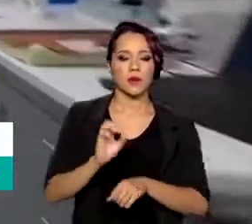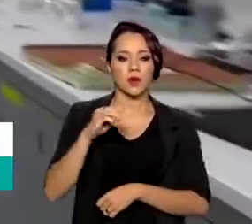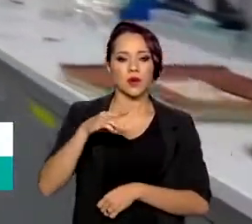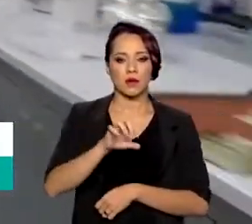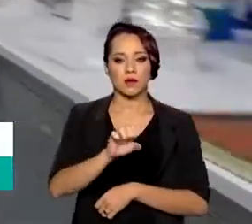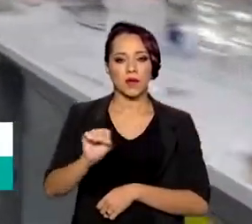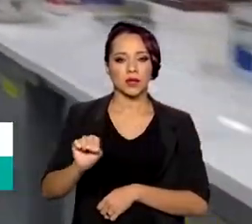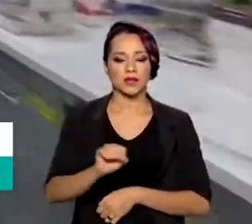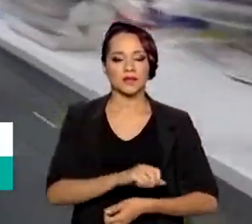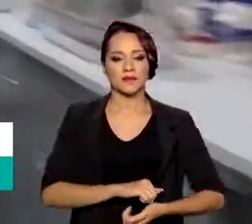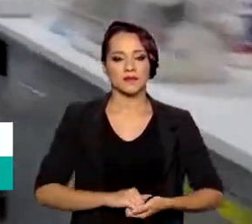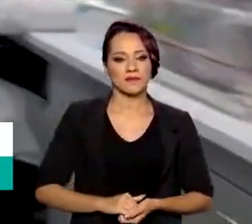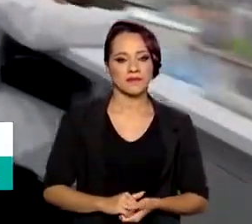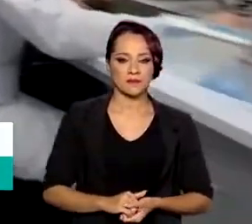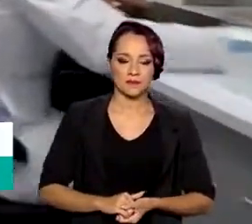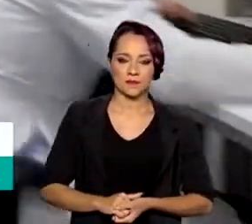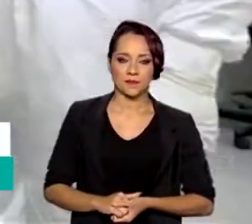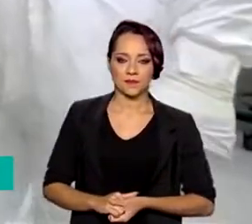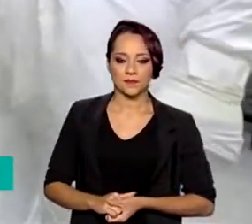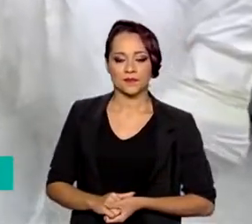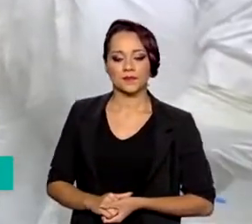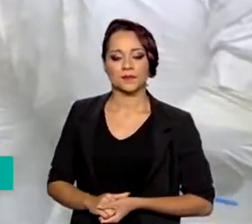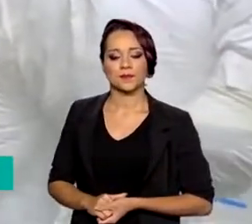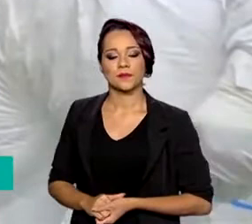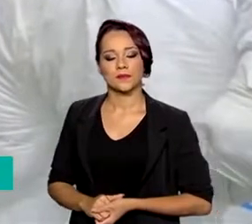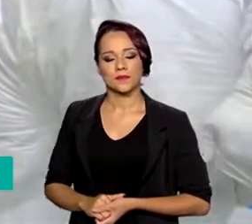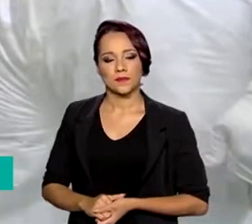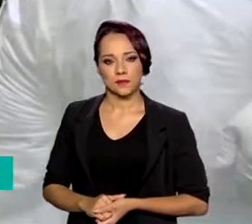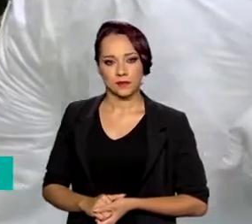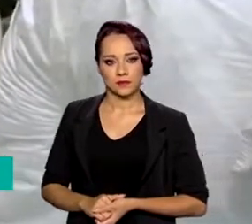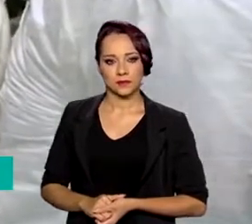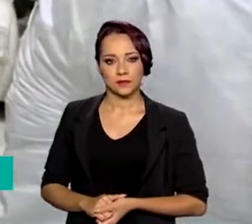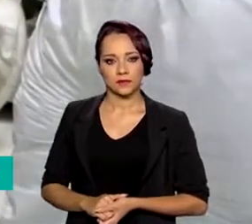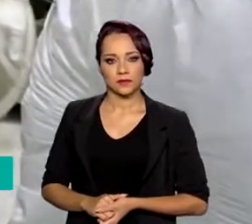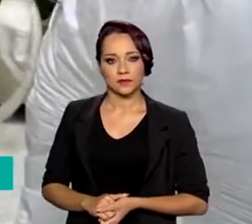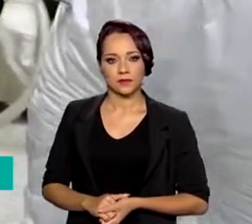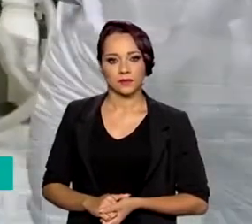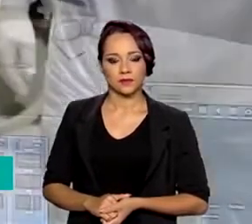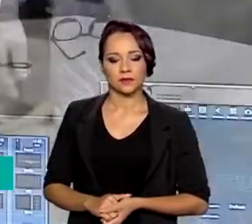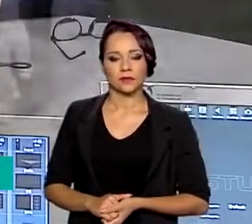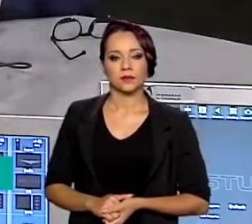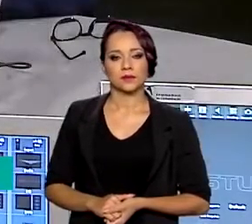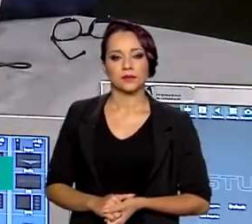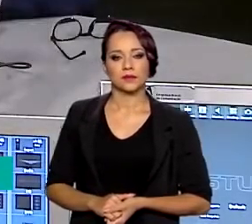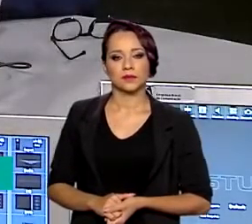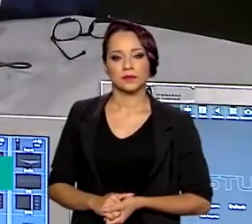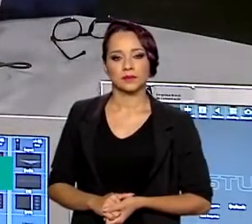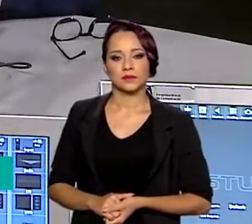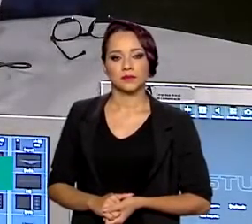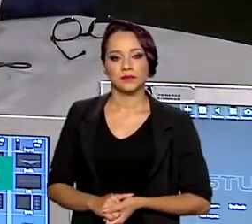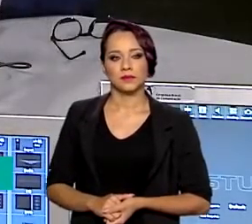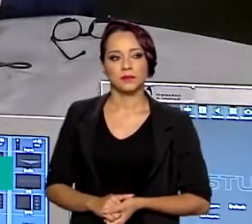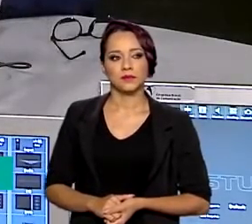Organização Mundial da Saúde. Da Rádio Nacional em Brasília, Lucas Pordeus Leão.